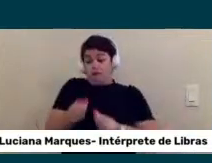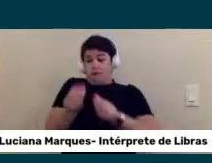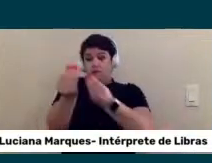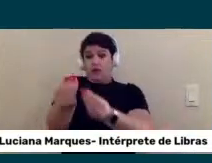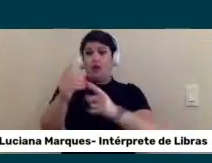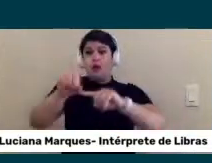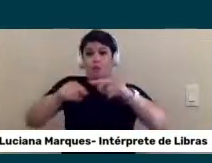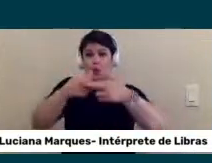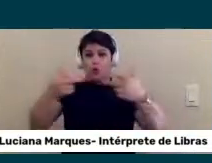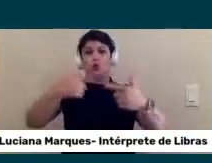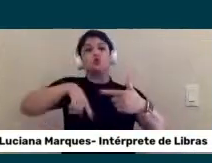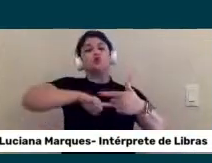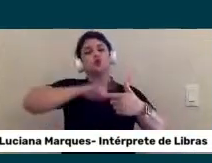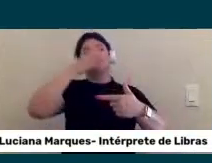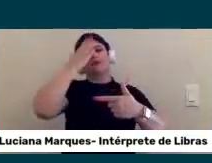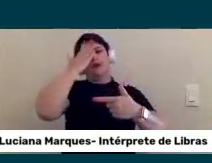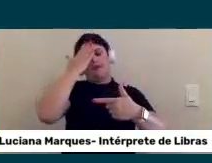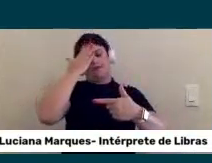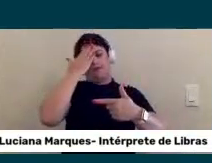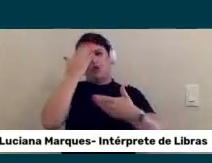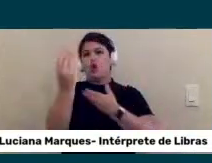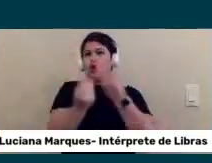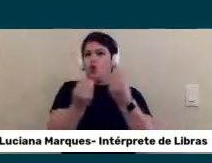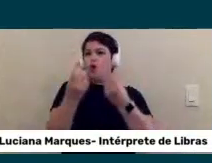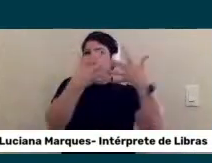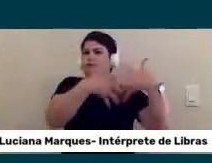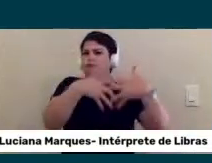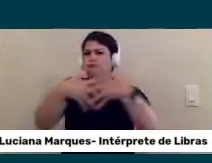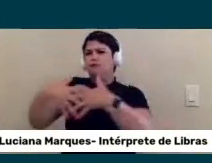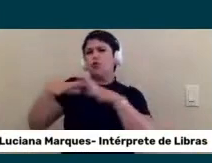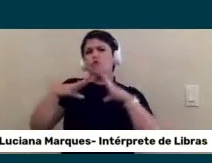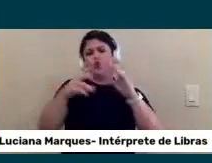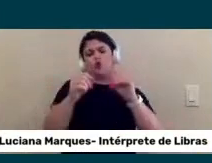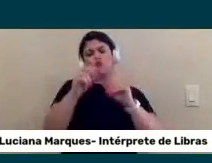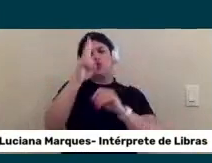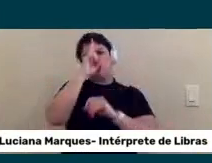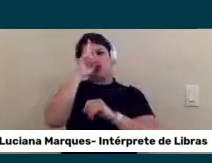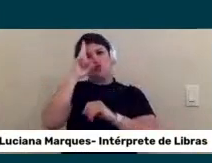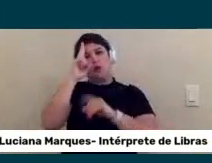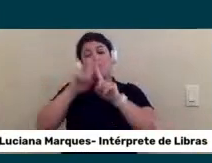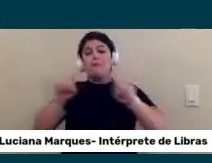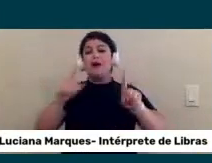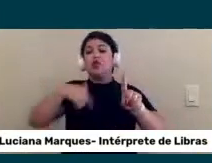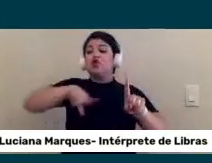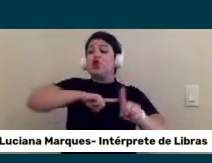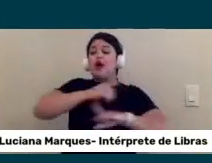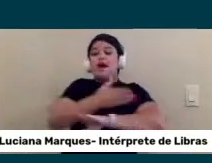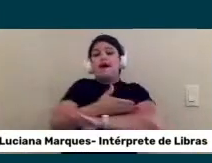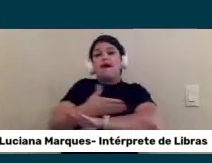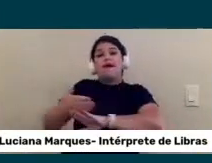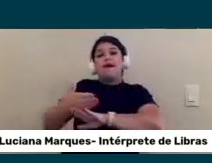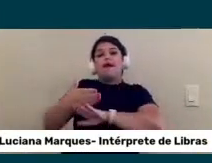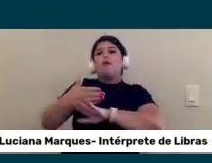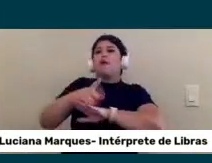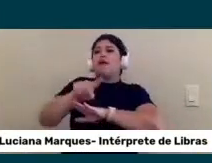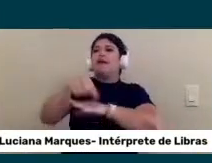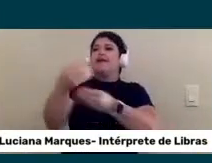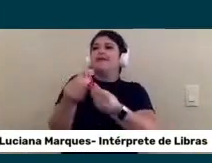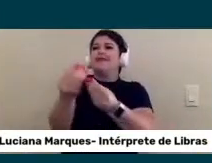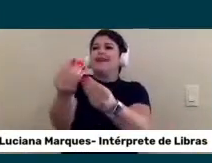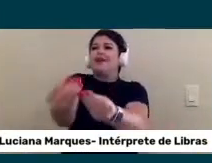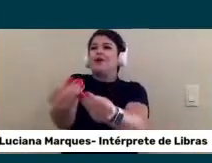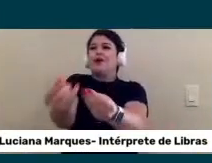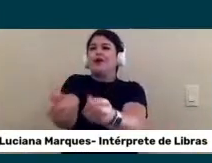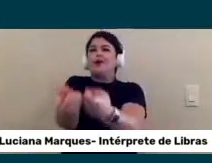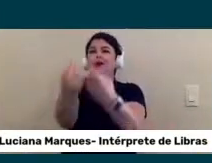sabe entregar MVP, sabe colocar isso para os usuários, mas a gente não tem o hábito de retroalimentar a entrega desse produto com dashboard